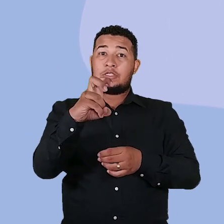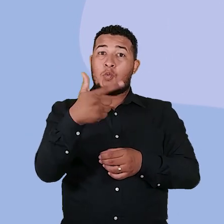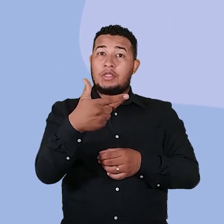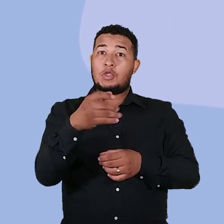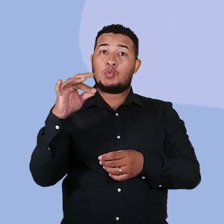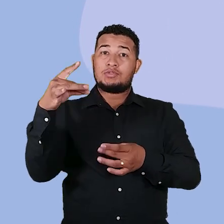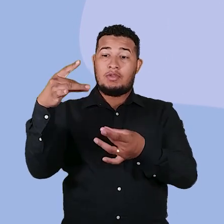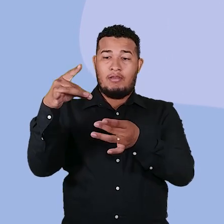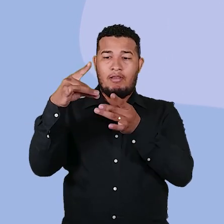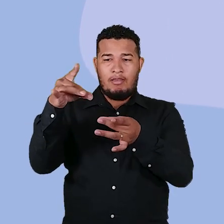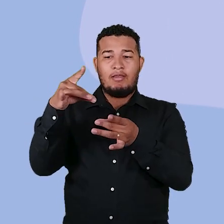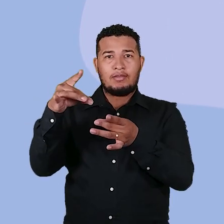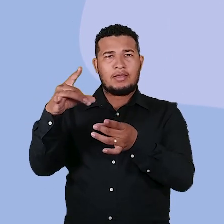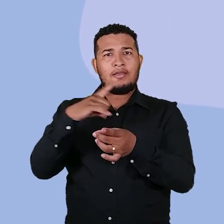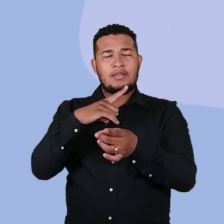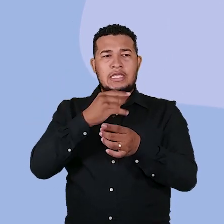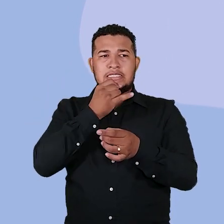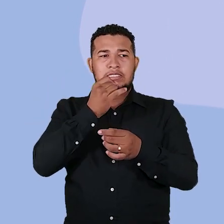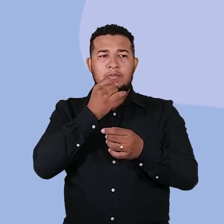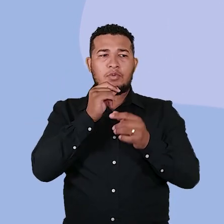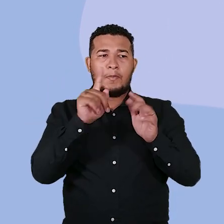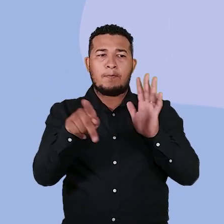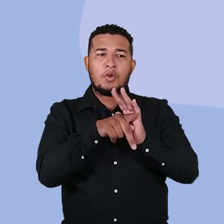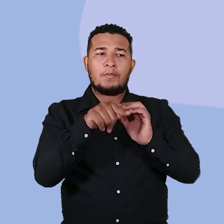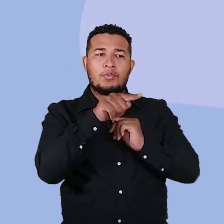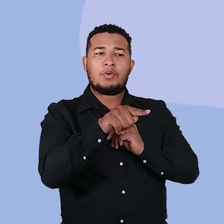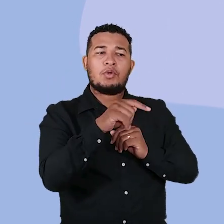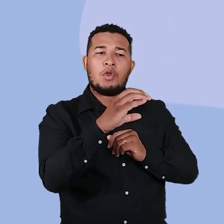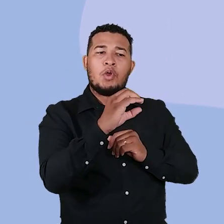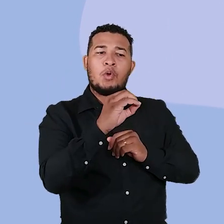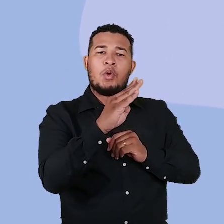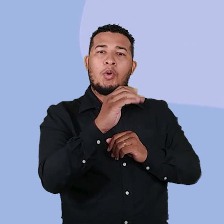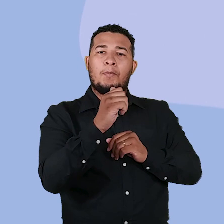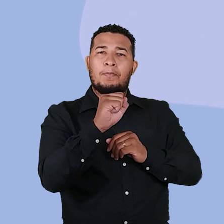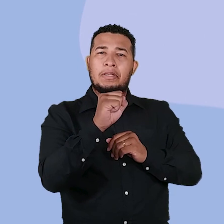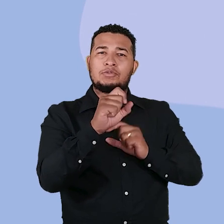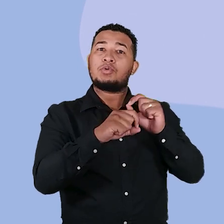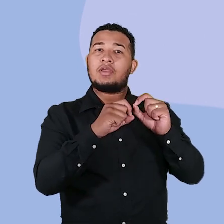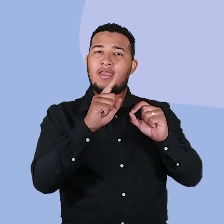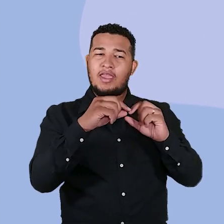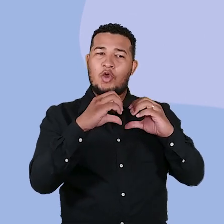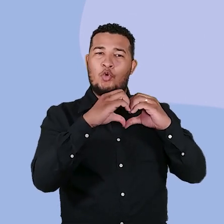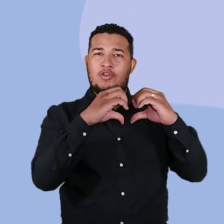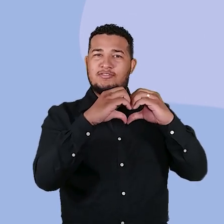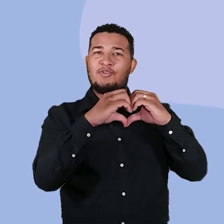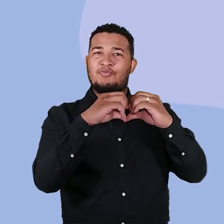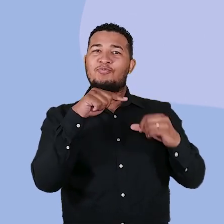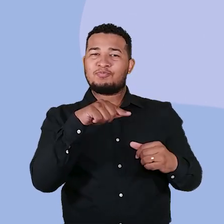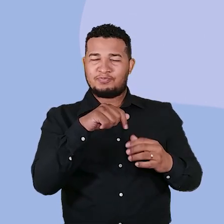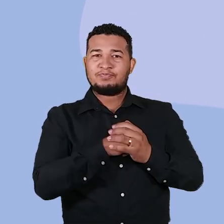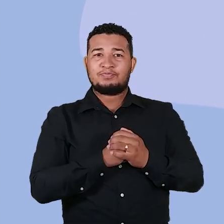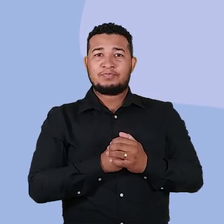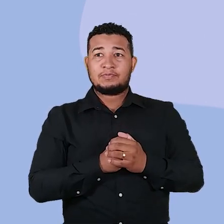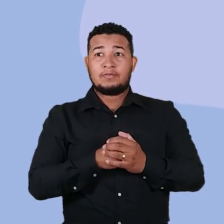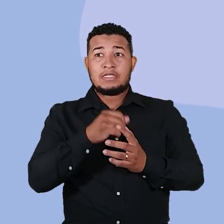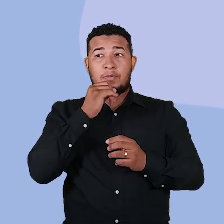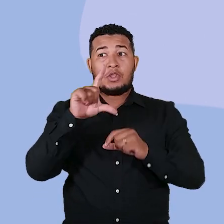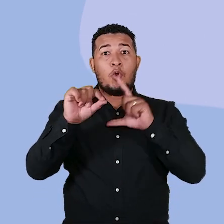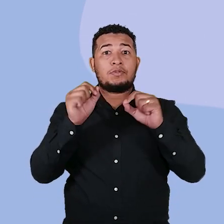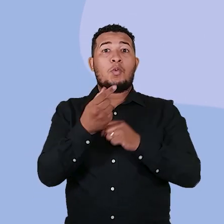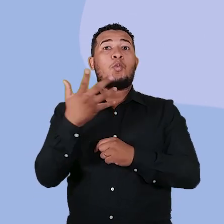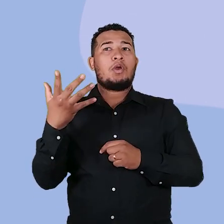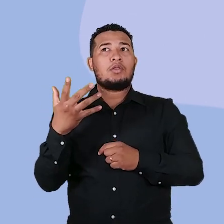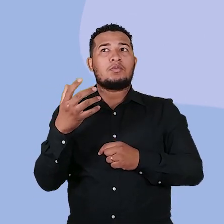de um baralho de 52 cartas obter uma carta de copas duas perguntas